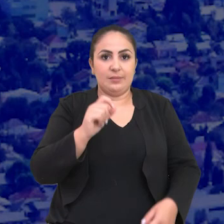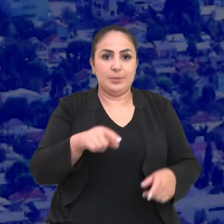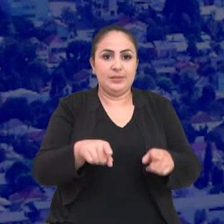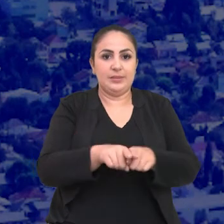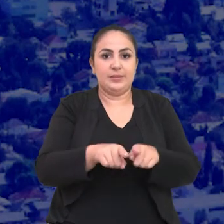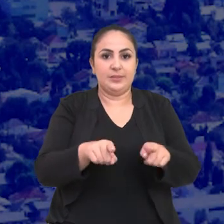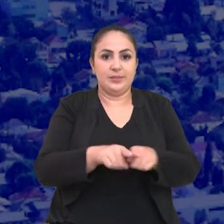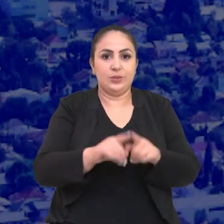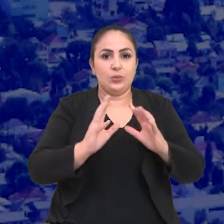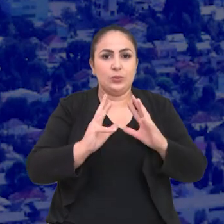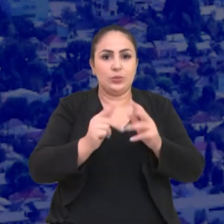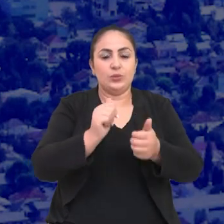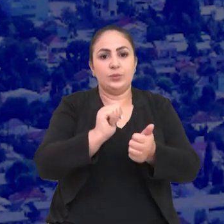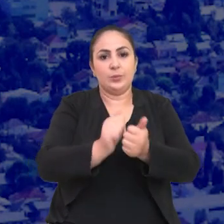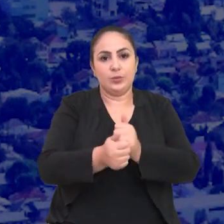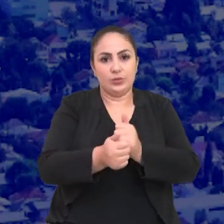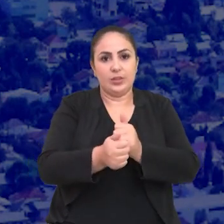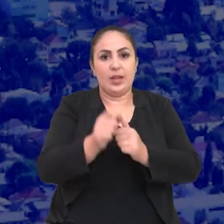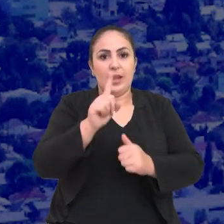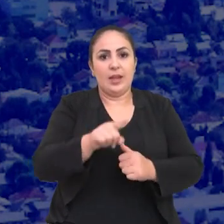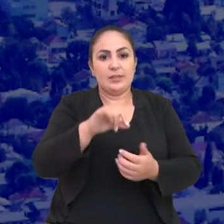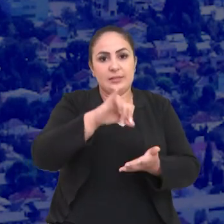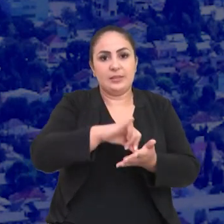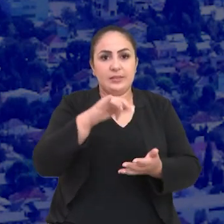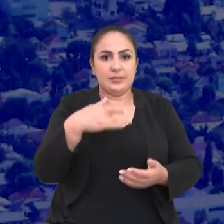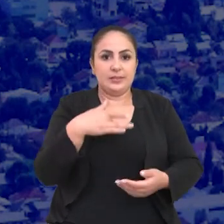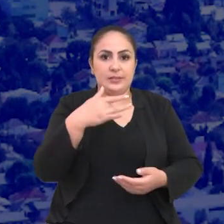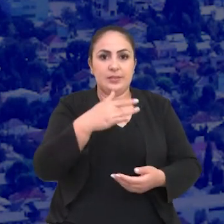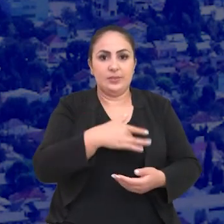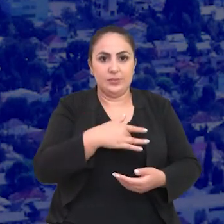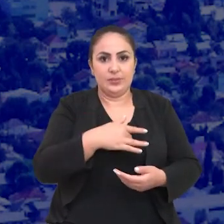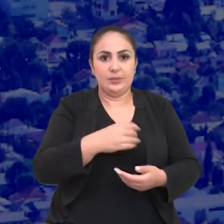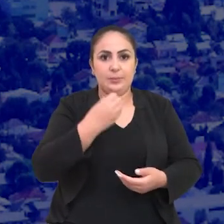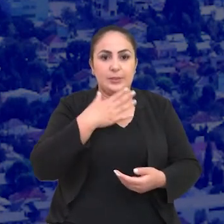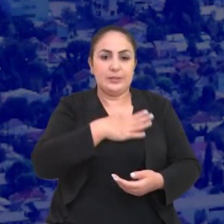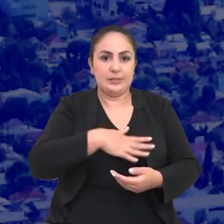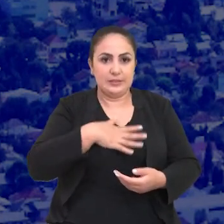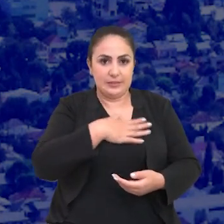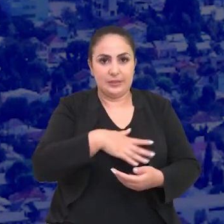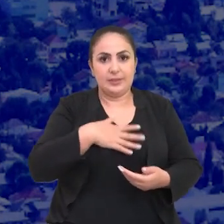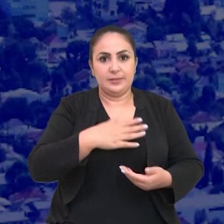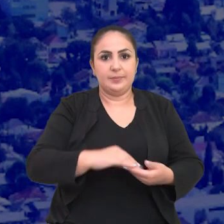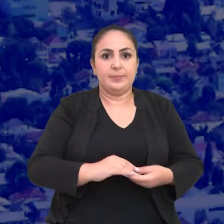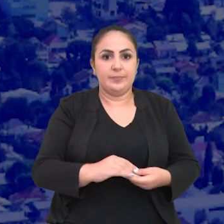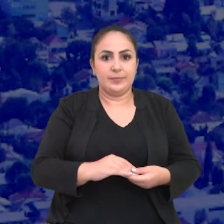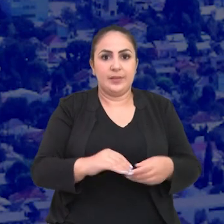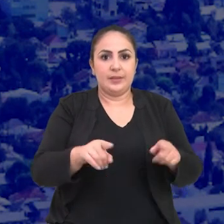Entendemos que as instalações esportivas são centros de saúde e bem-estar.